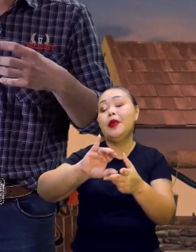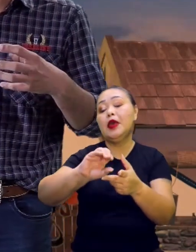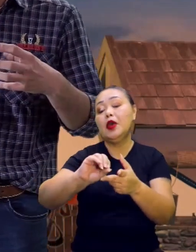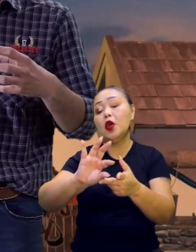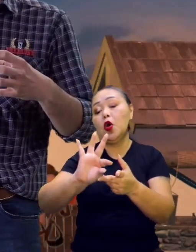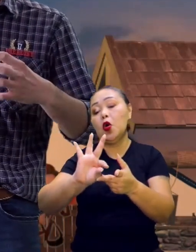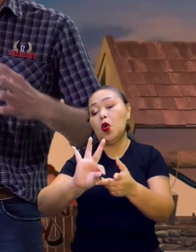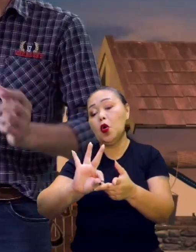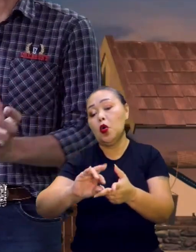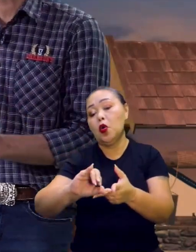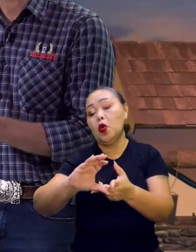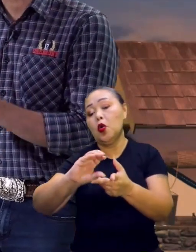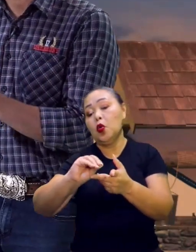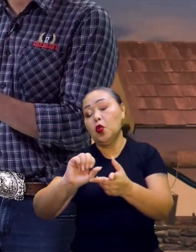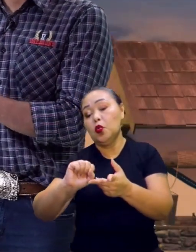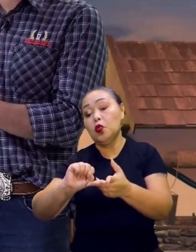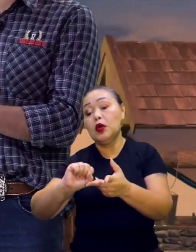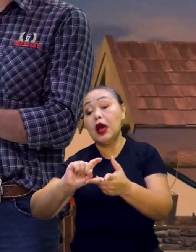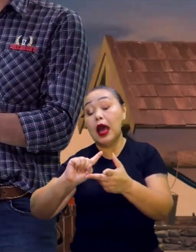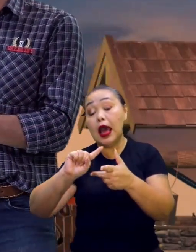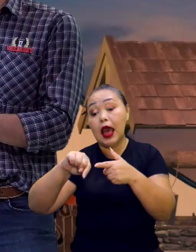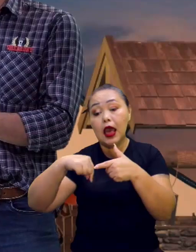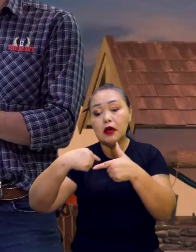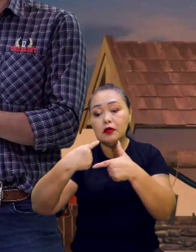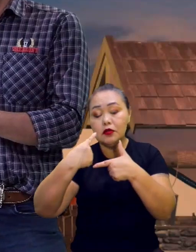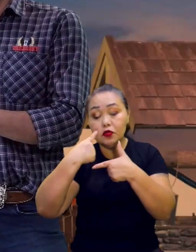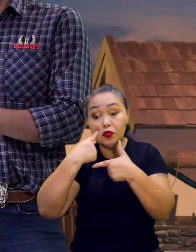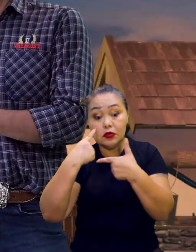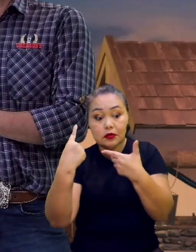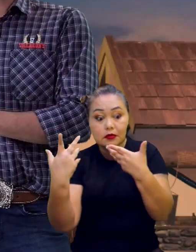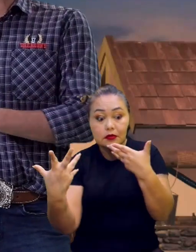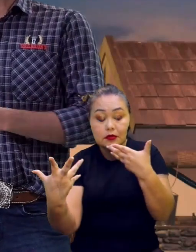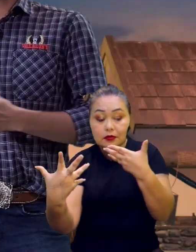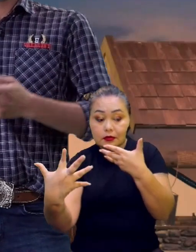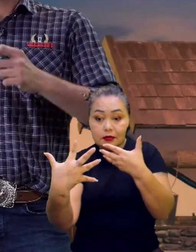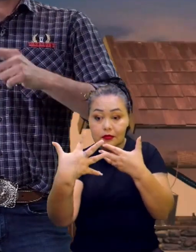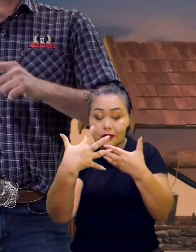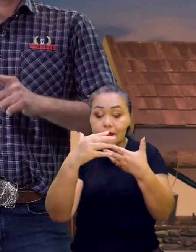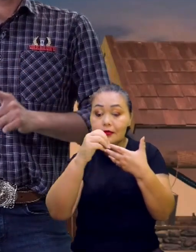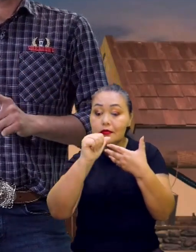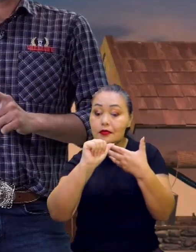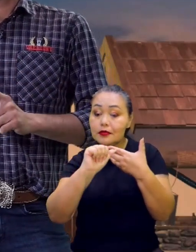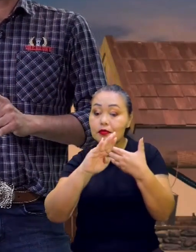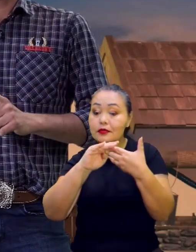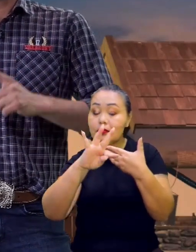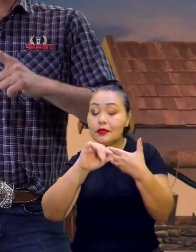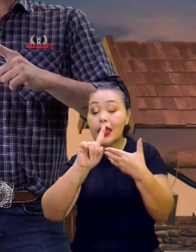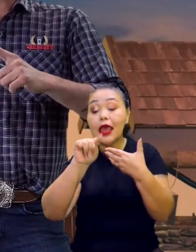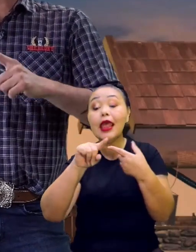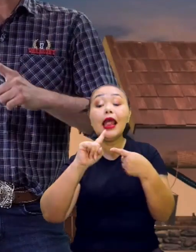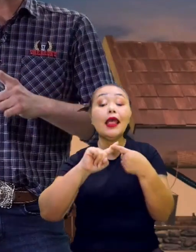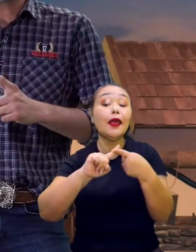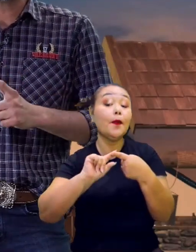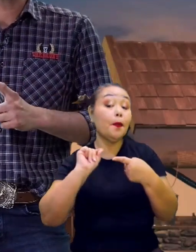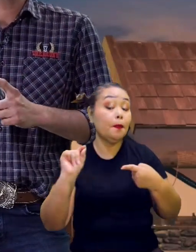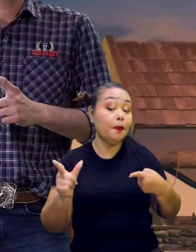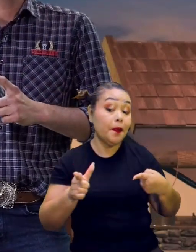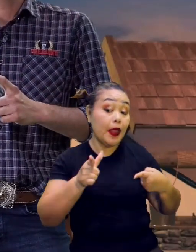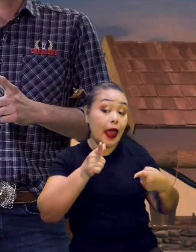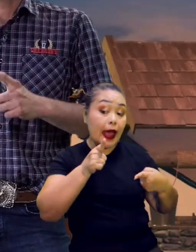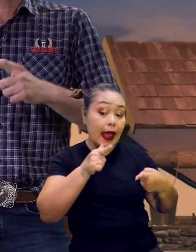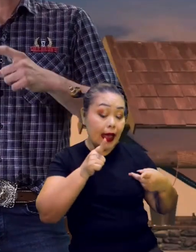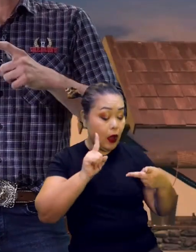uma relação muito grande com os fatores abióticos, que são água, o